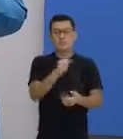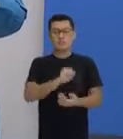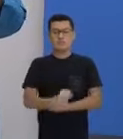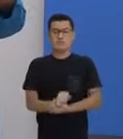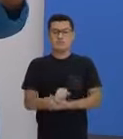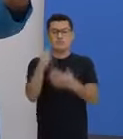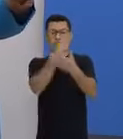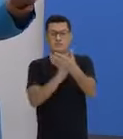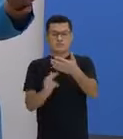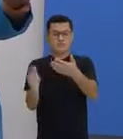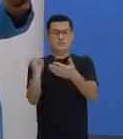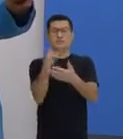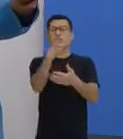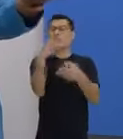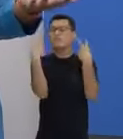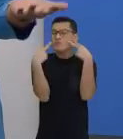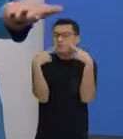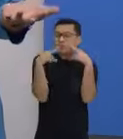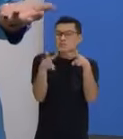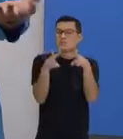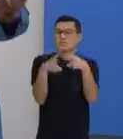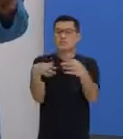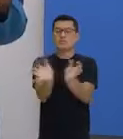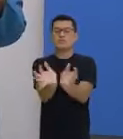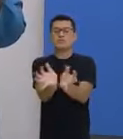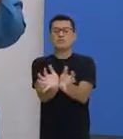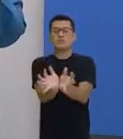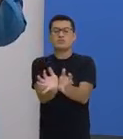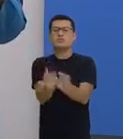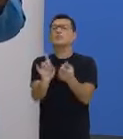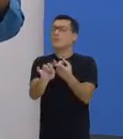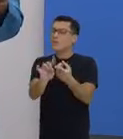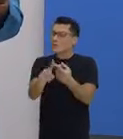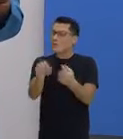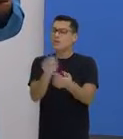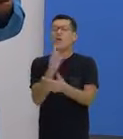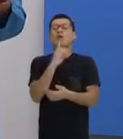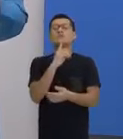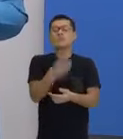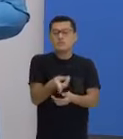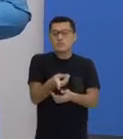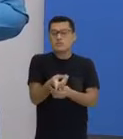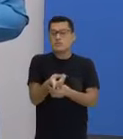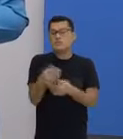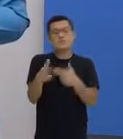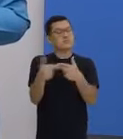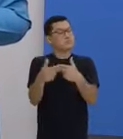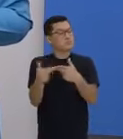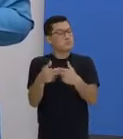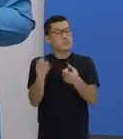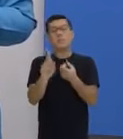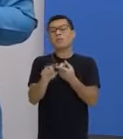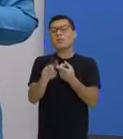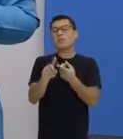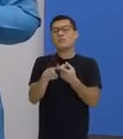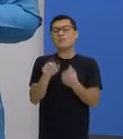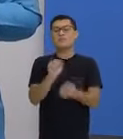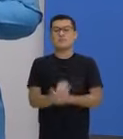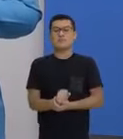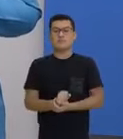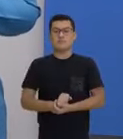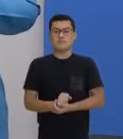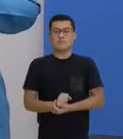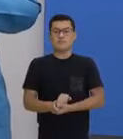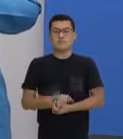então as artes como vocês viram na comunidade de vocês ela vai dizer alguma coisa e também ela vai ser uma